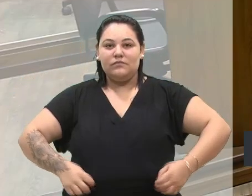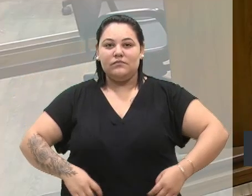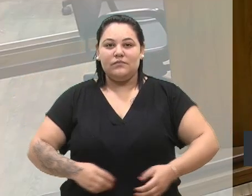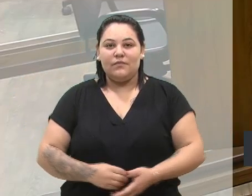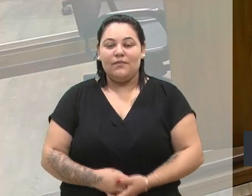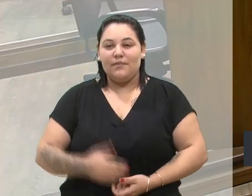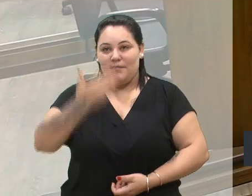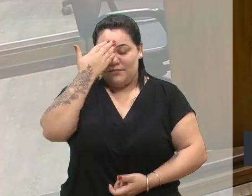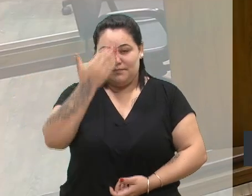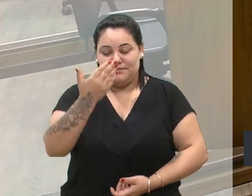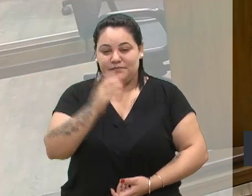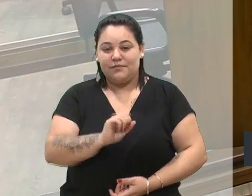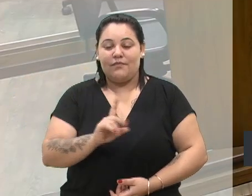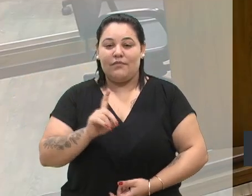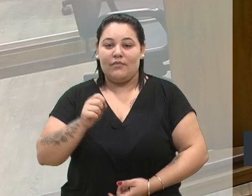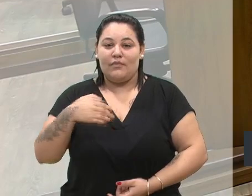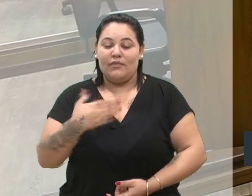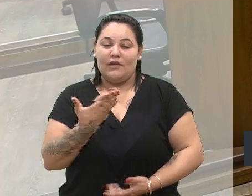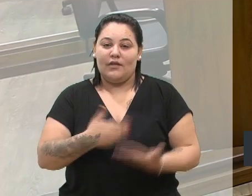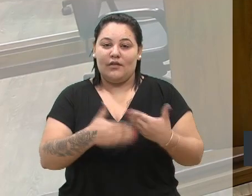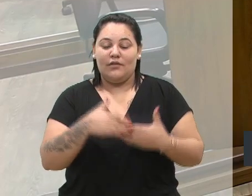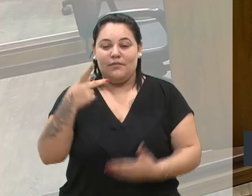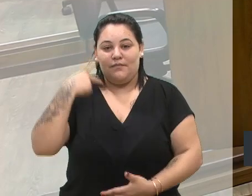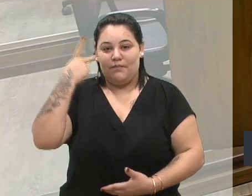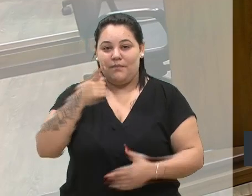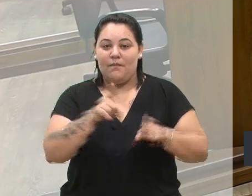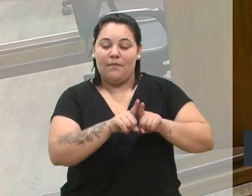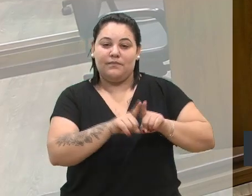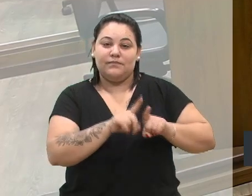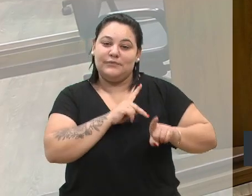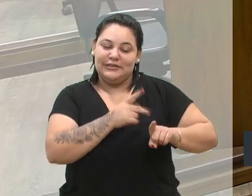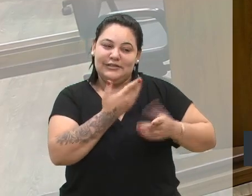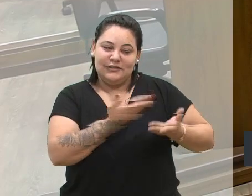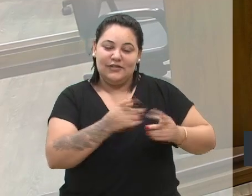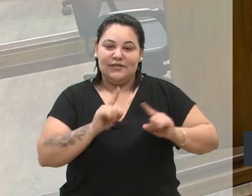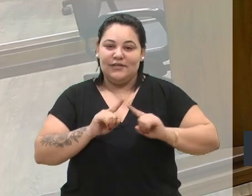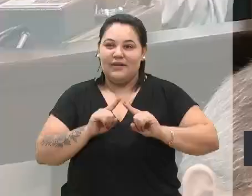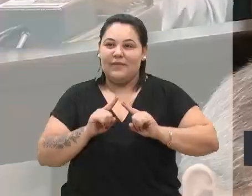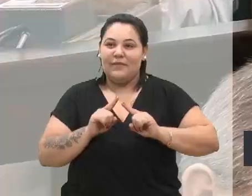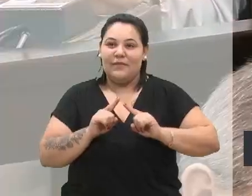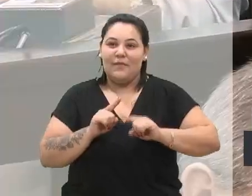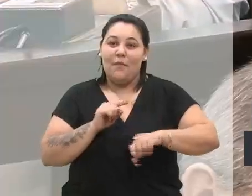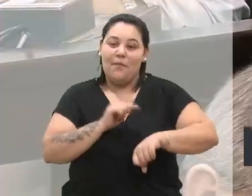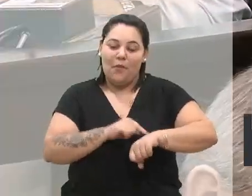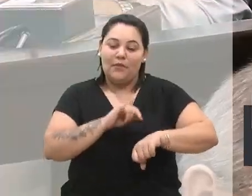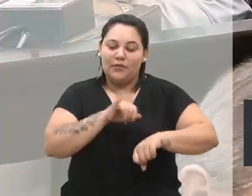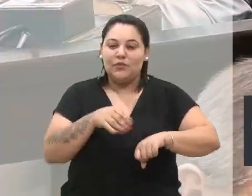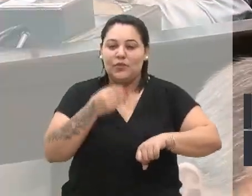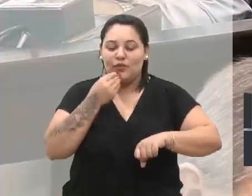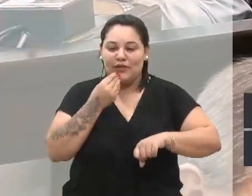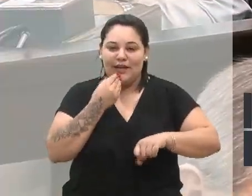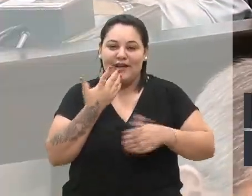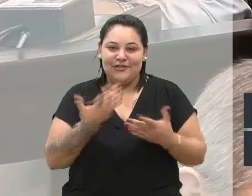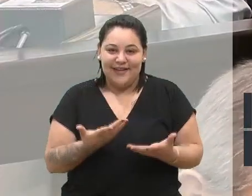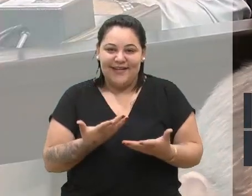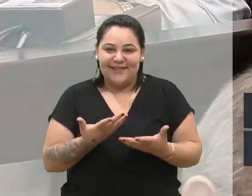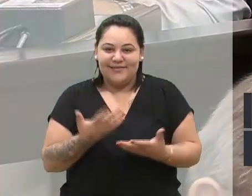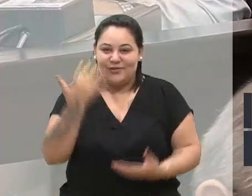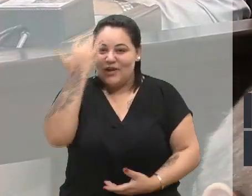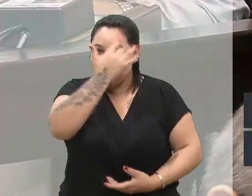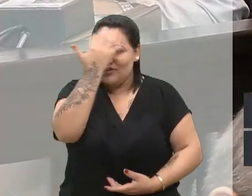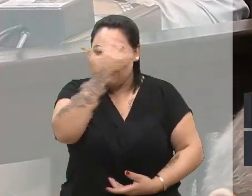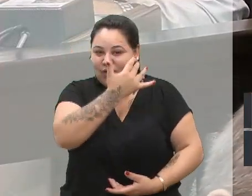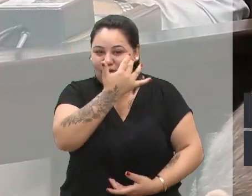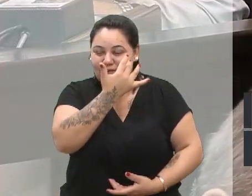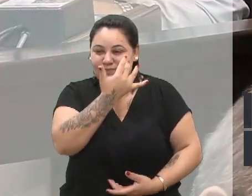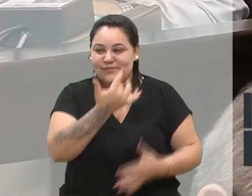presidente, senhoras e senhores vereadores, mais um momento de oportunidade onde o prefeito Adiló, com a